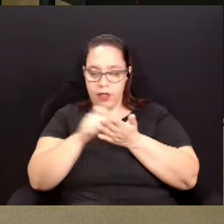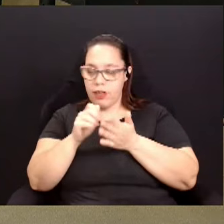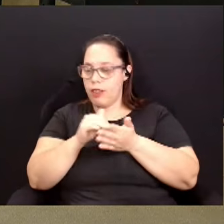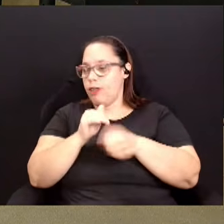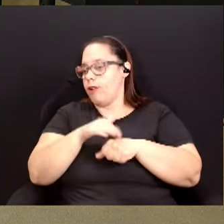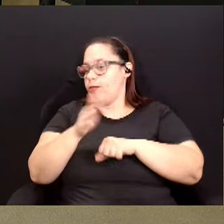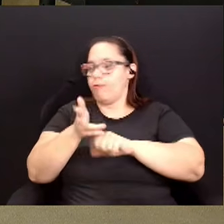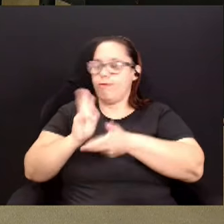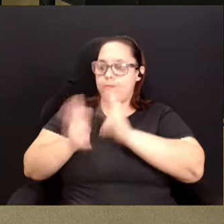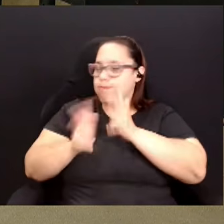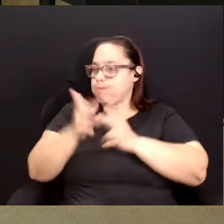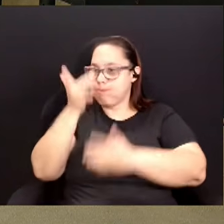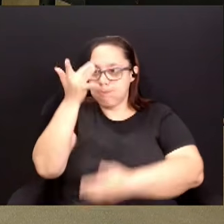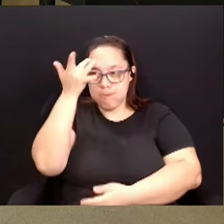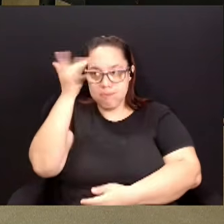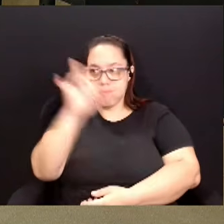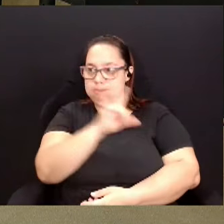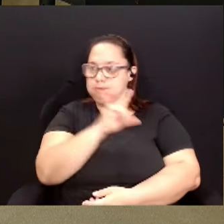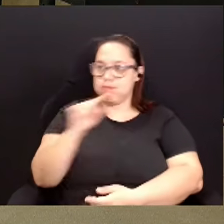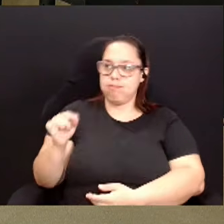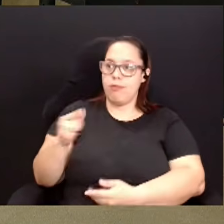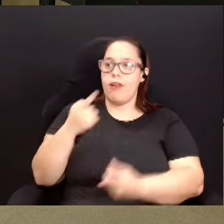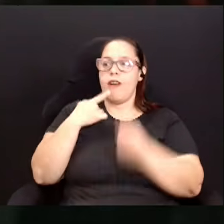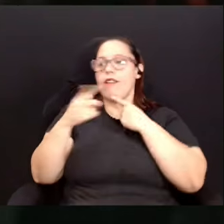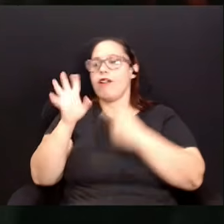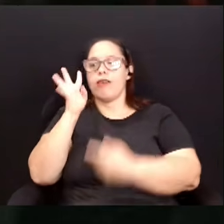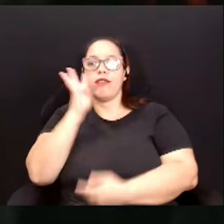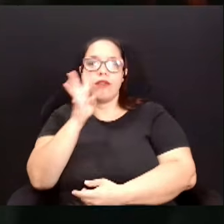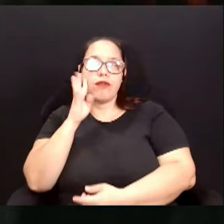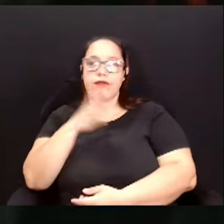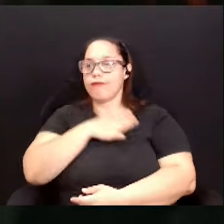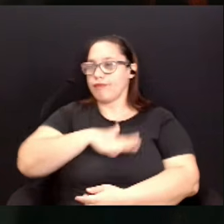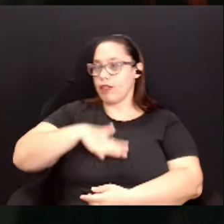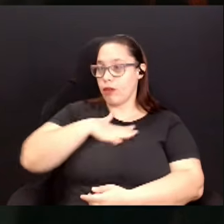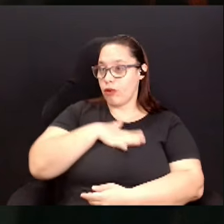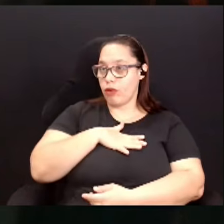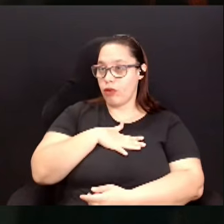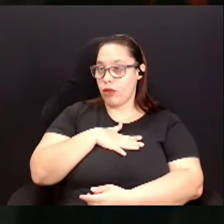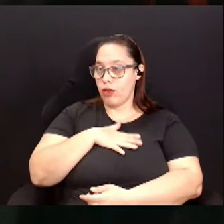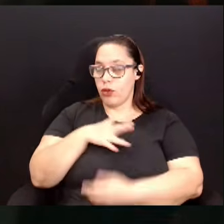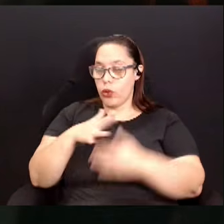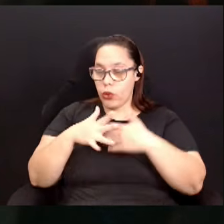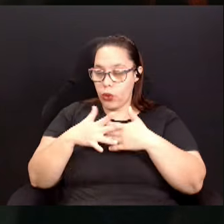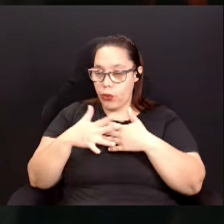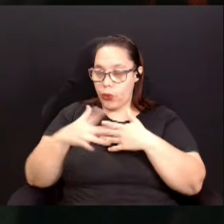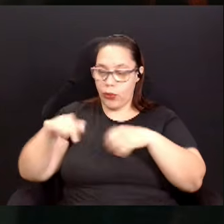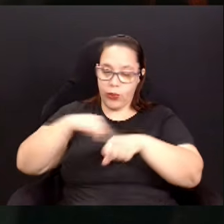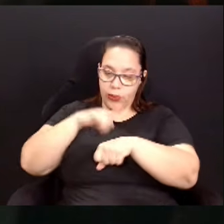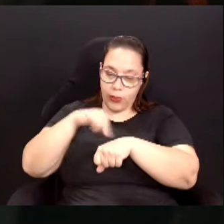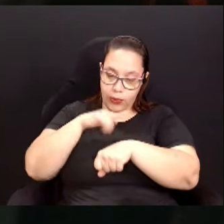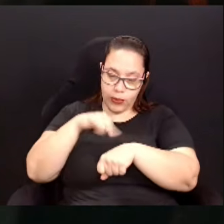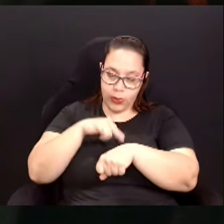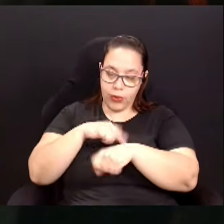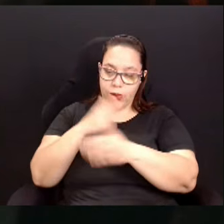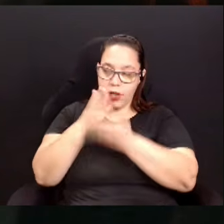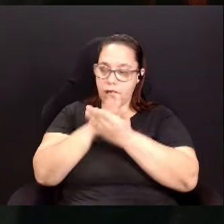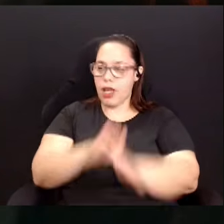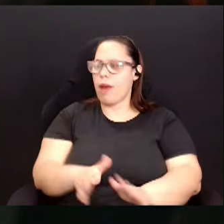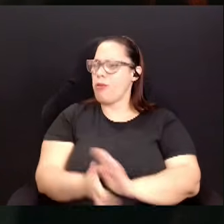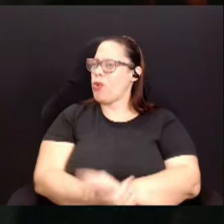sai, sabe? Aquele diálogo legal, aquela coisa gostosa, aquela conversa que perdura por horas e horas. Acabou isso.